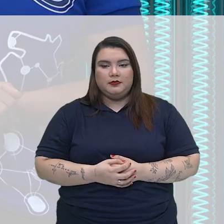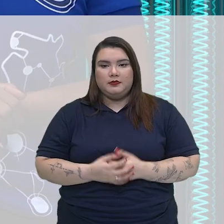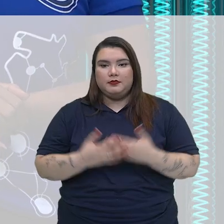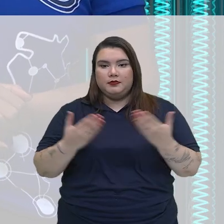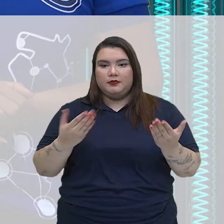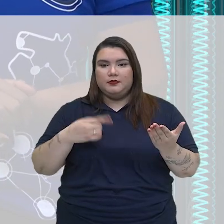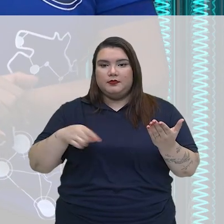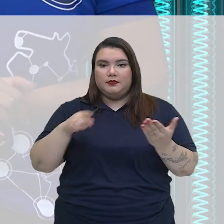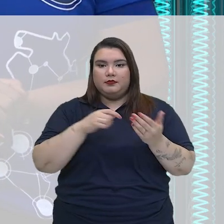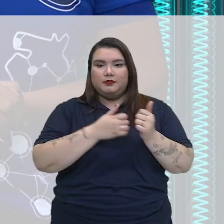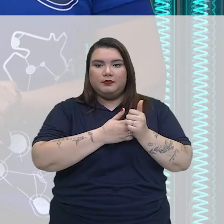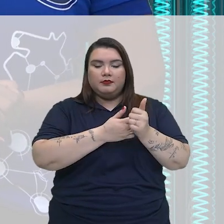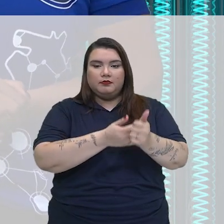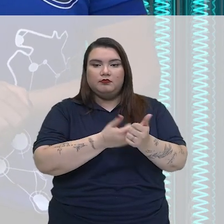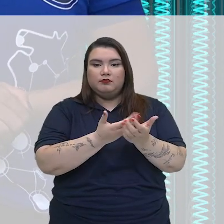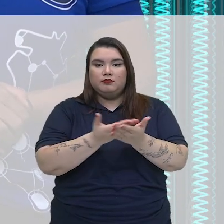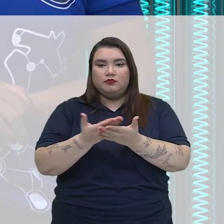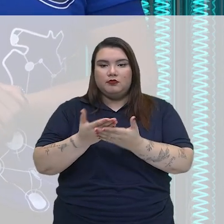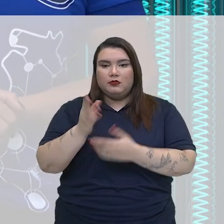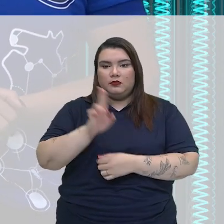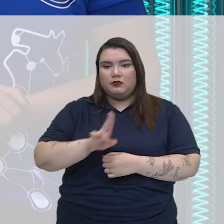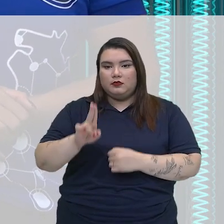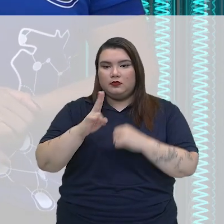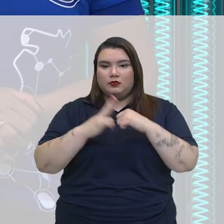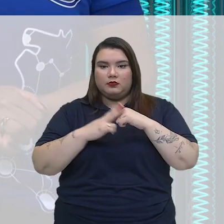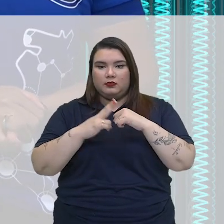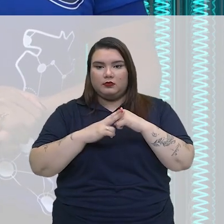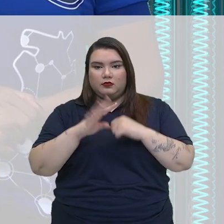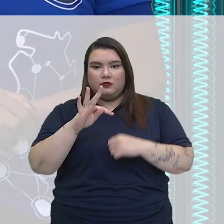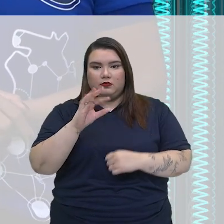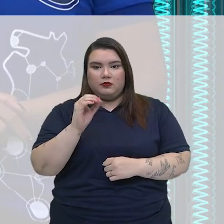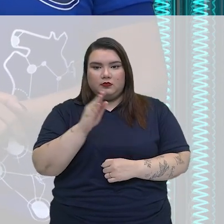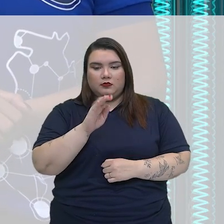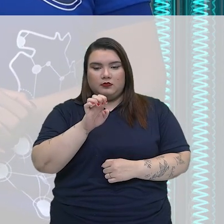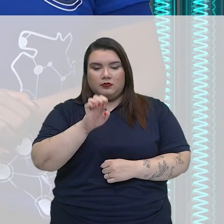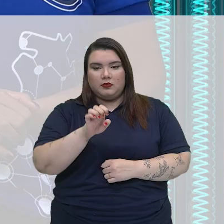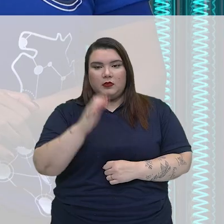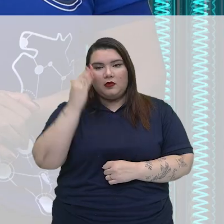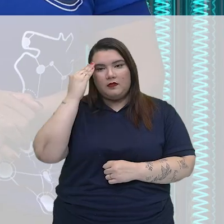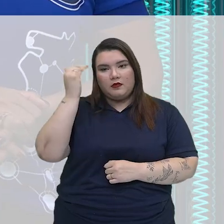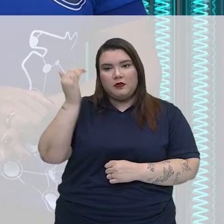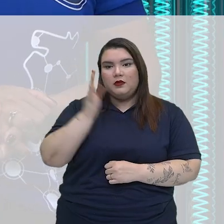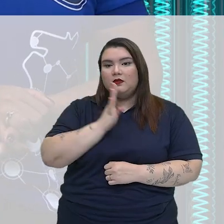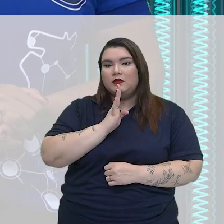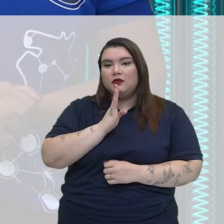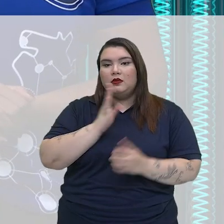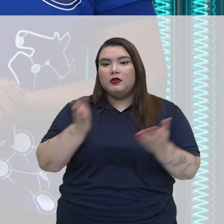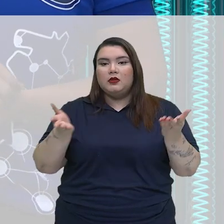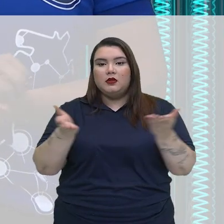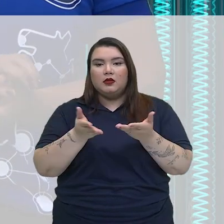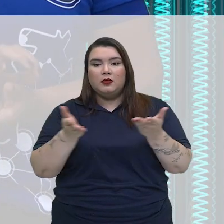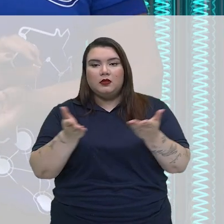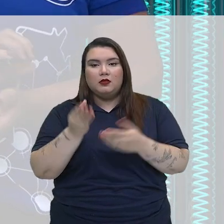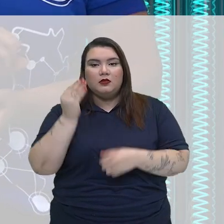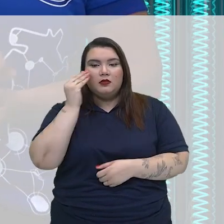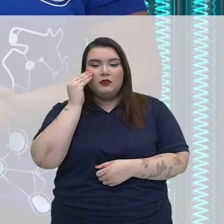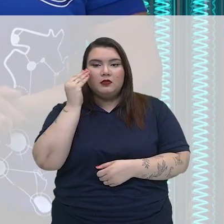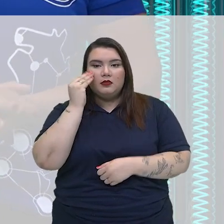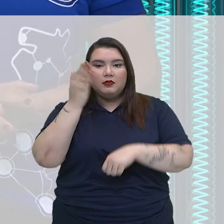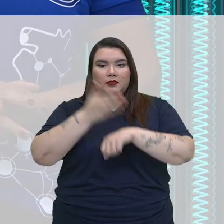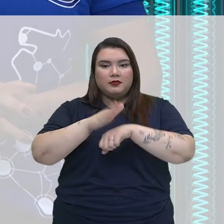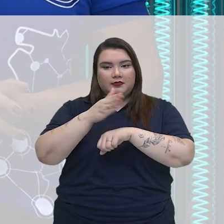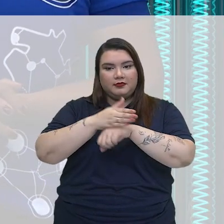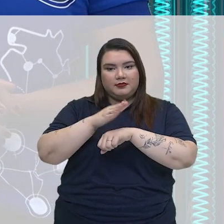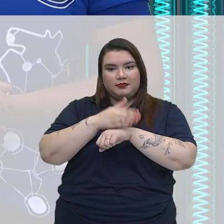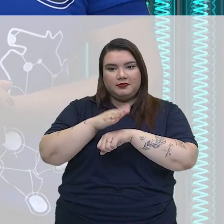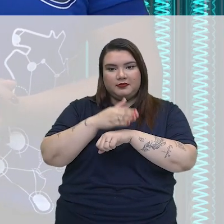estão acompanhando aqui comigo o uso desse verbo muito conhecido, muito famoso, e agora nós vamos